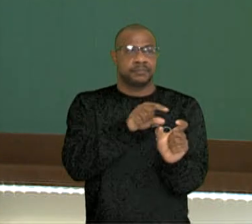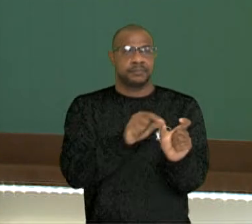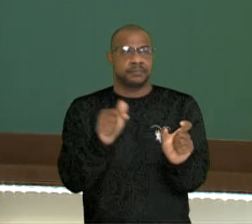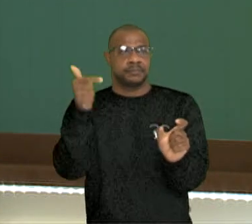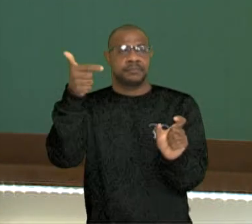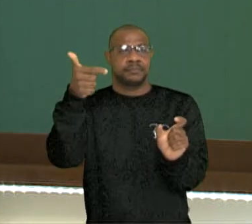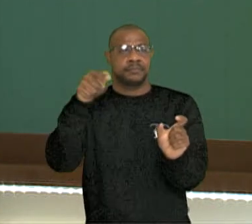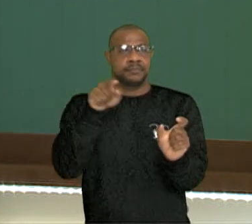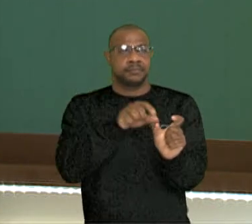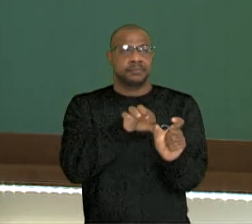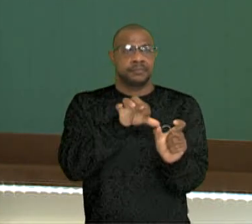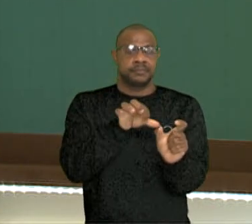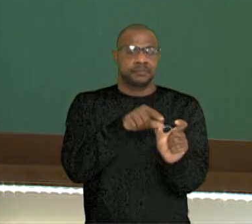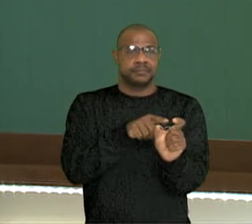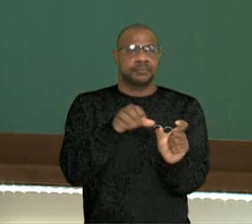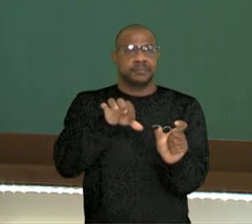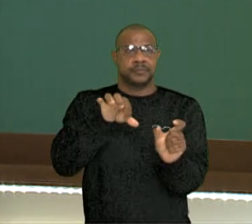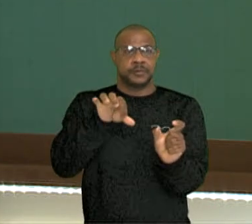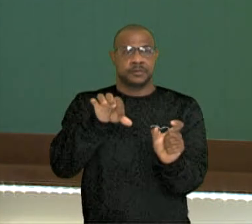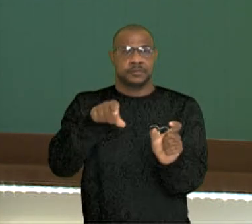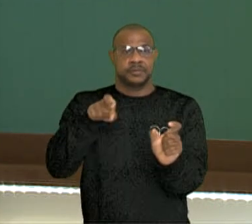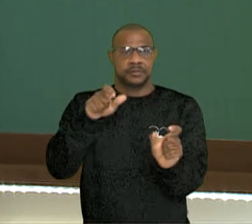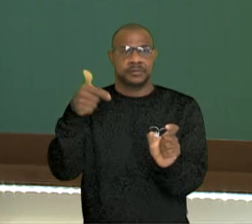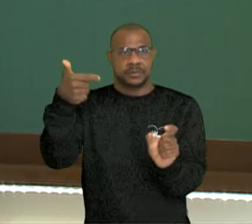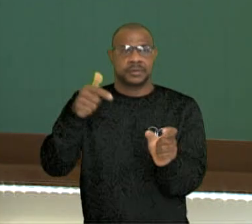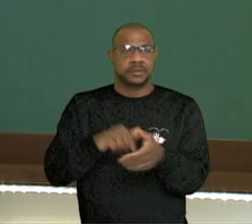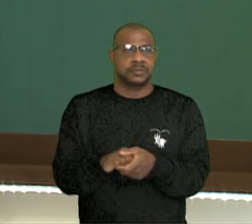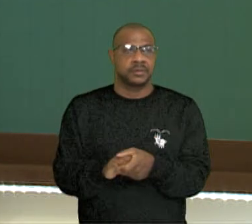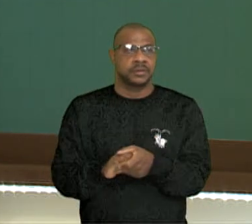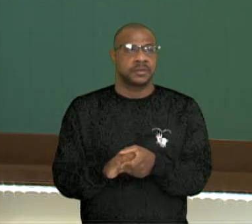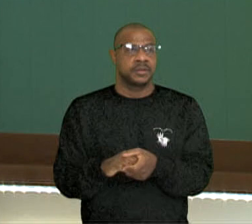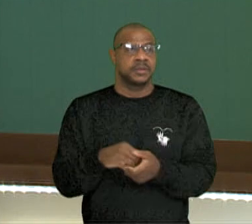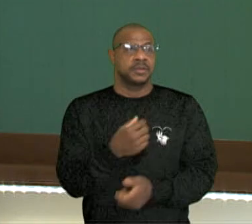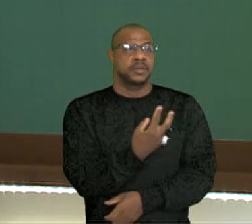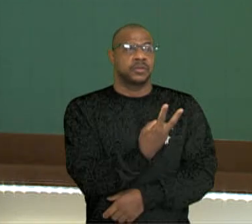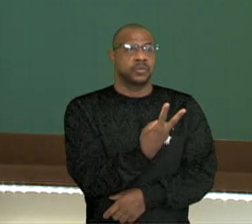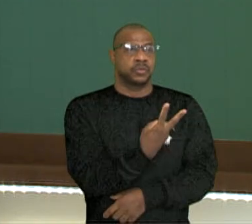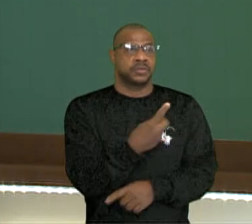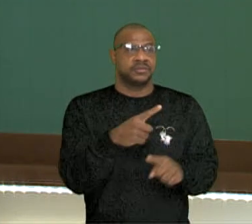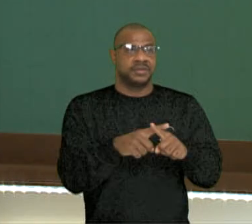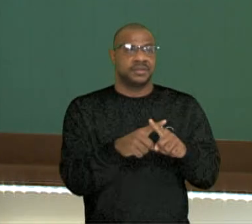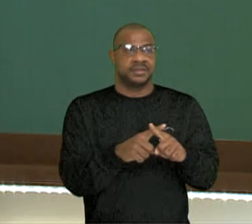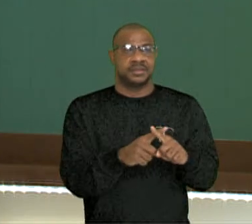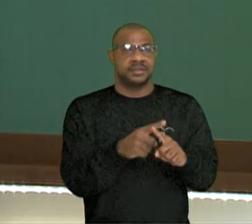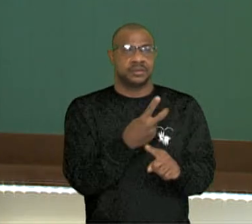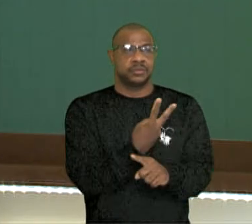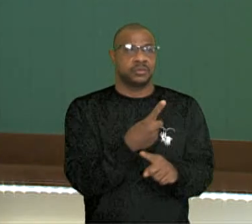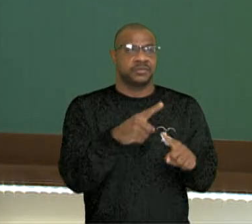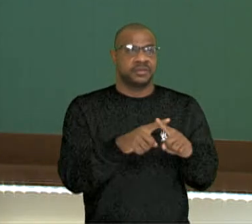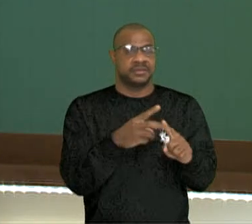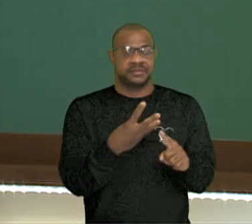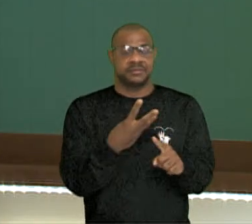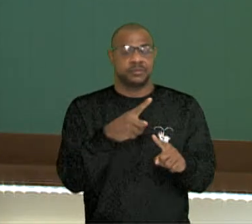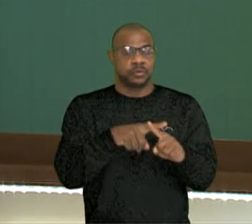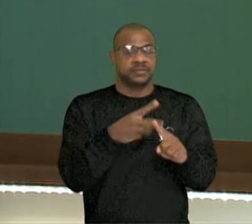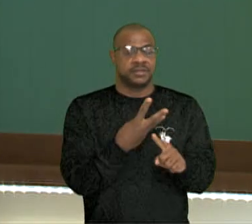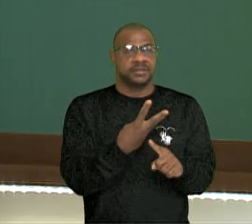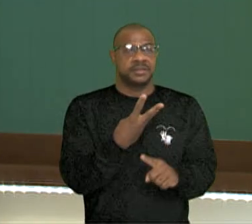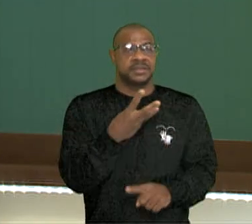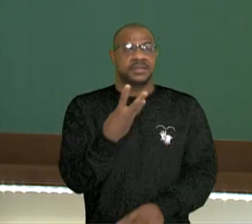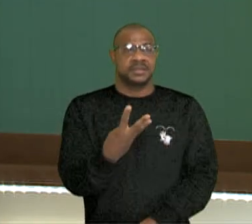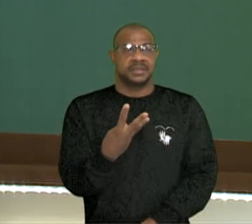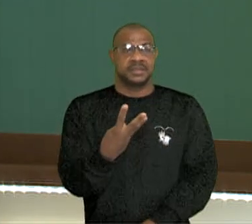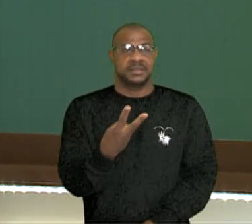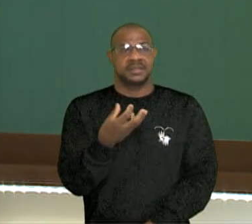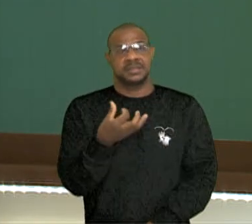ao quadrado. Menos 2 vezes esse. Então vamos pegar os números primeiro. 2 vezes 3, 6. 6